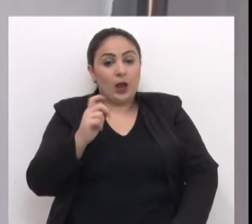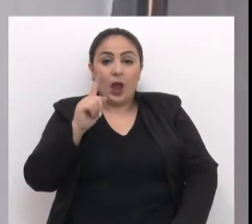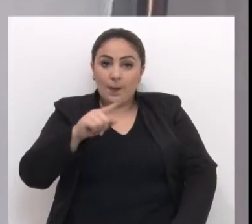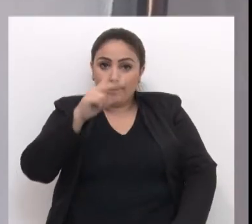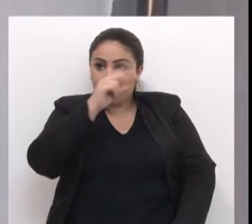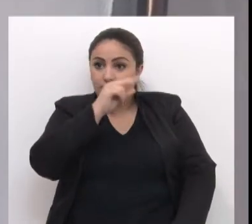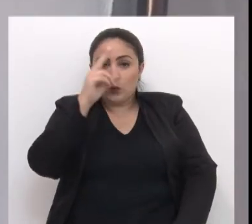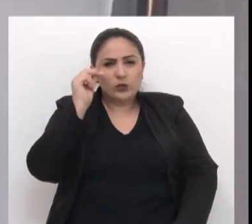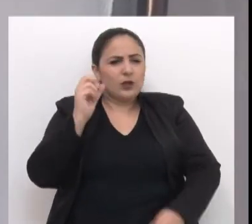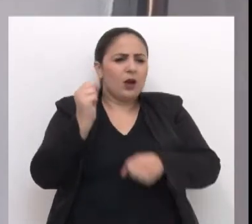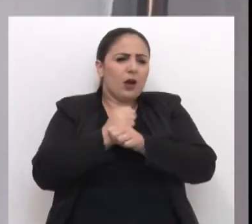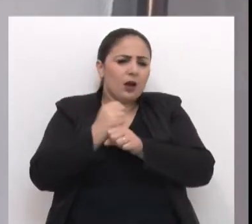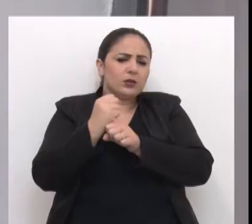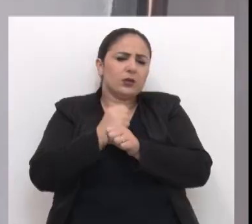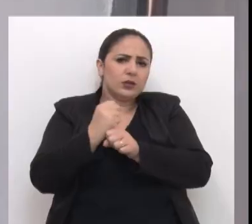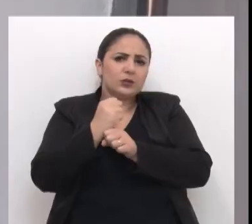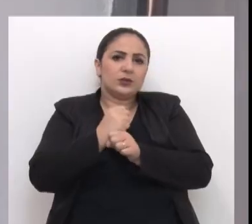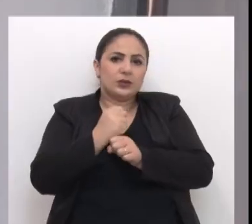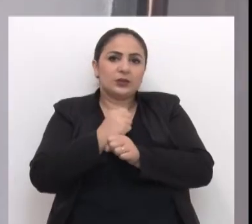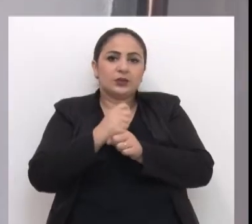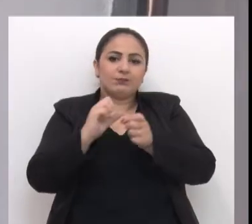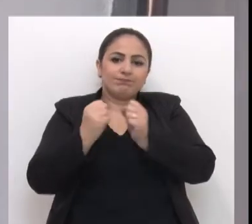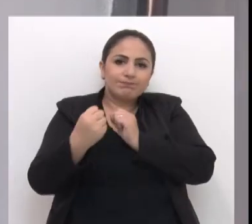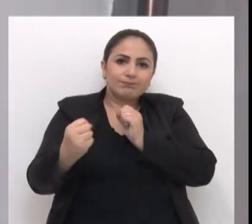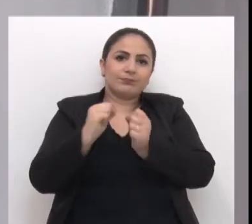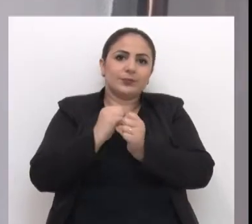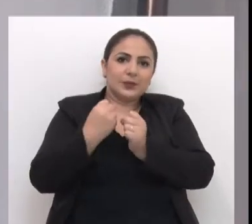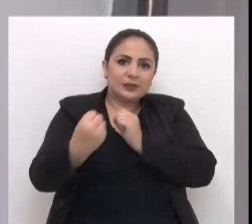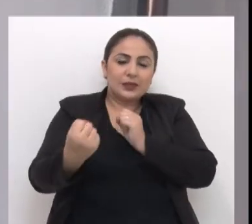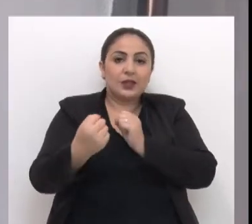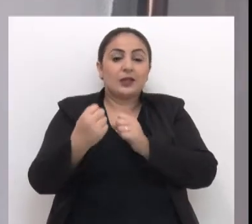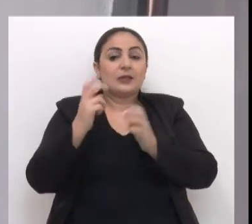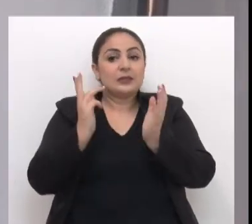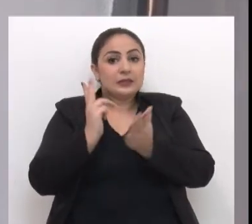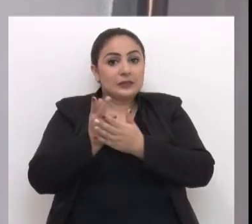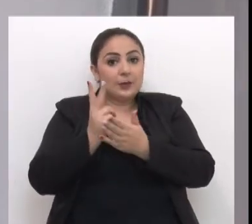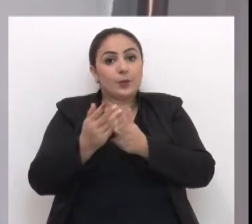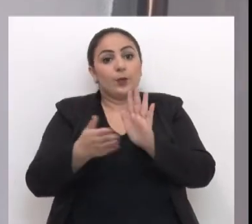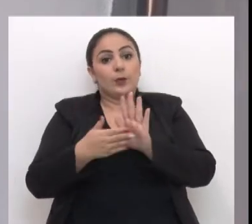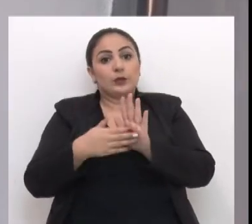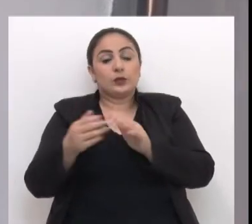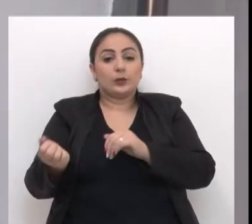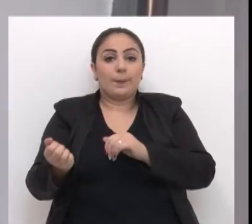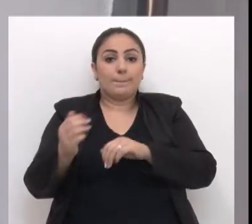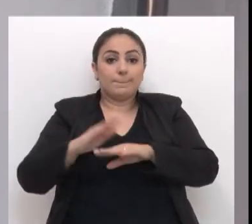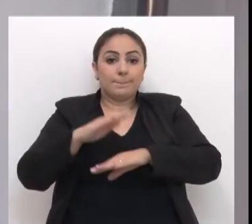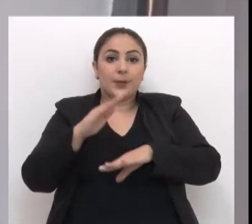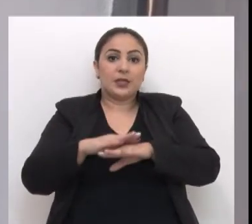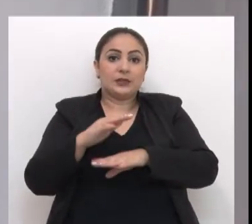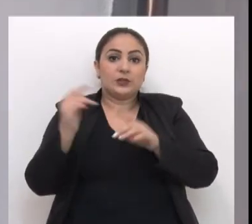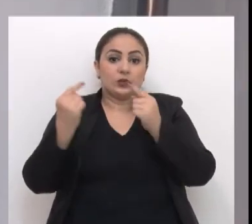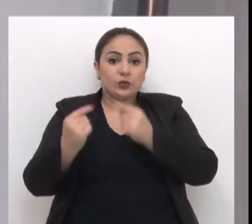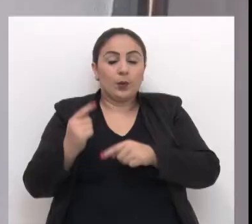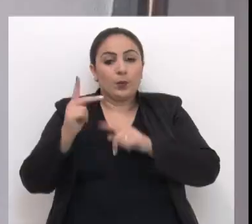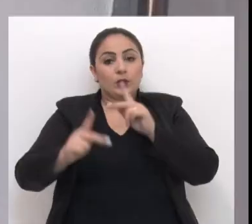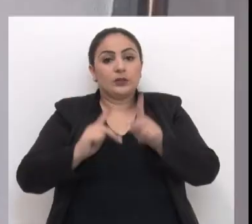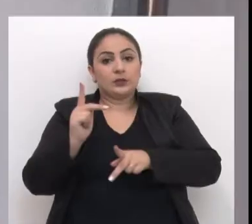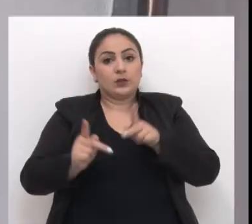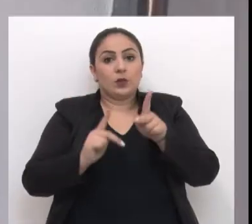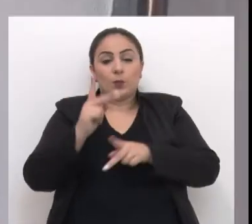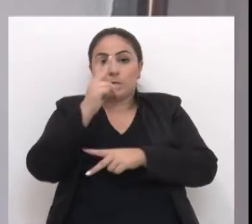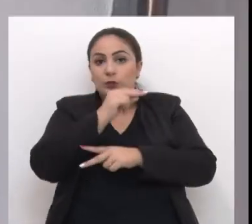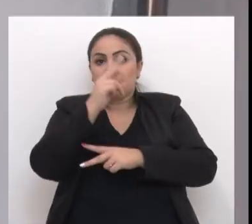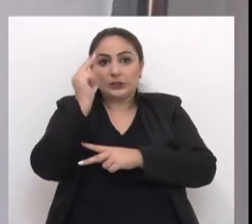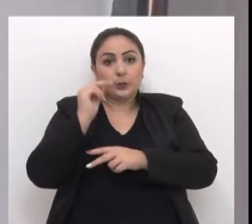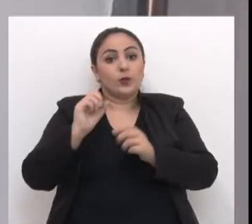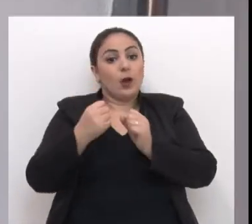são municípios que estão ano a ano crescendo, estão ano a ano oferecendo mais estrutura para a sua população, e são municípios